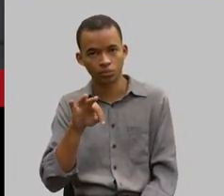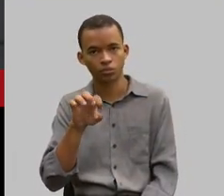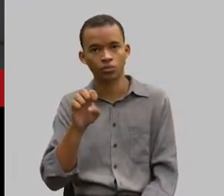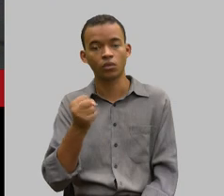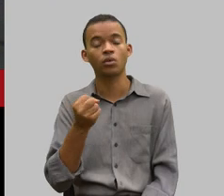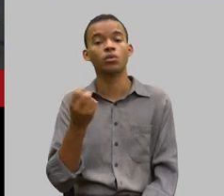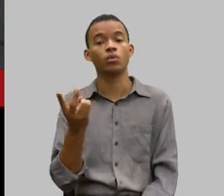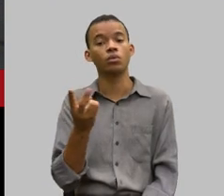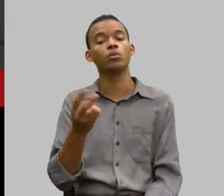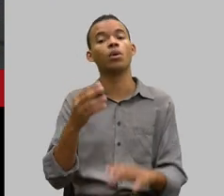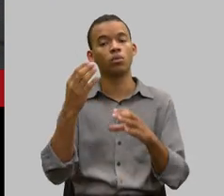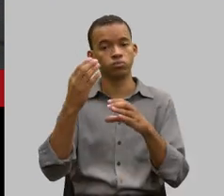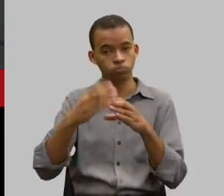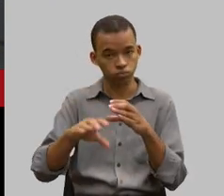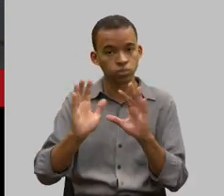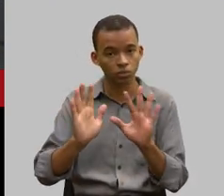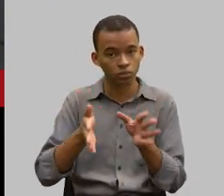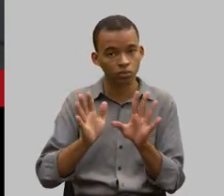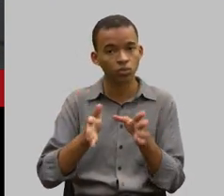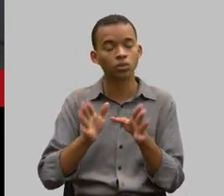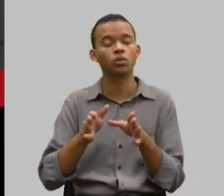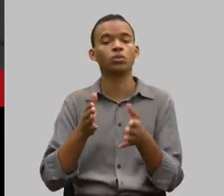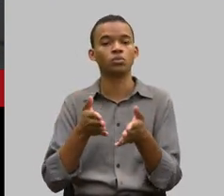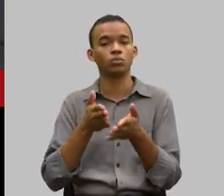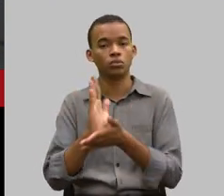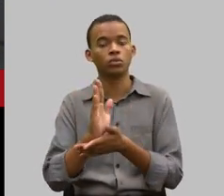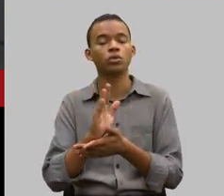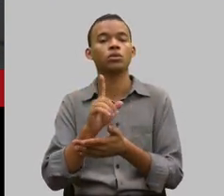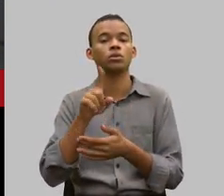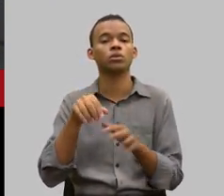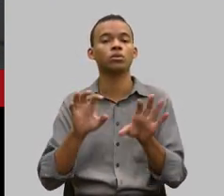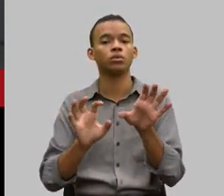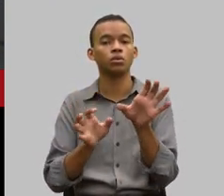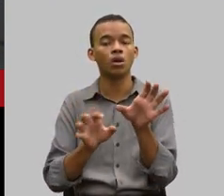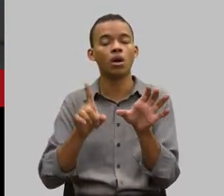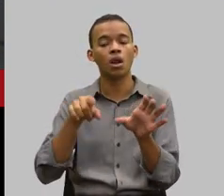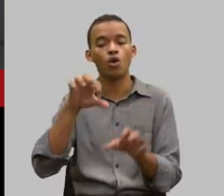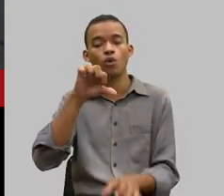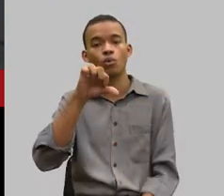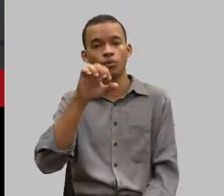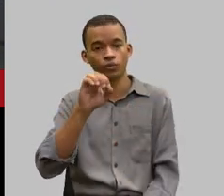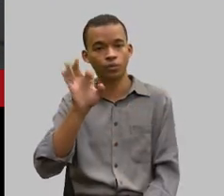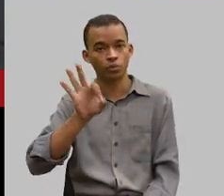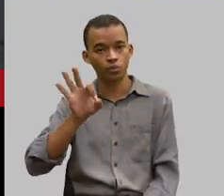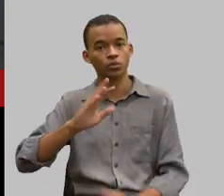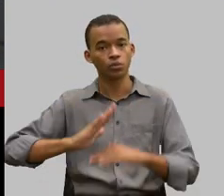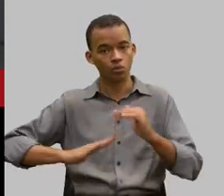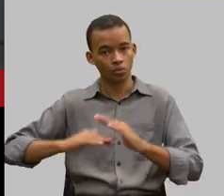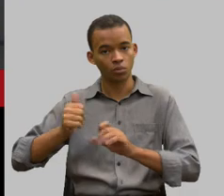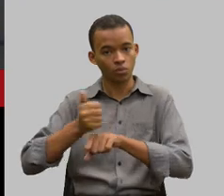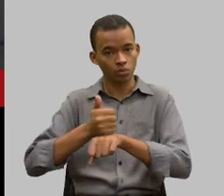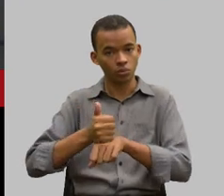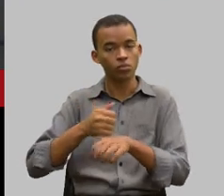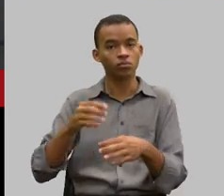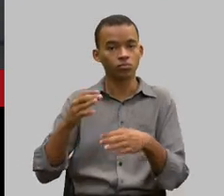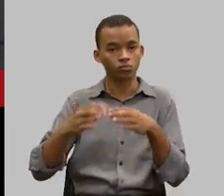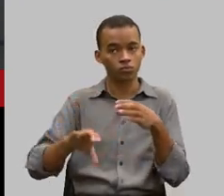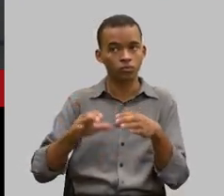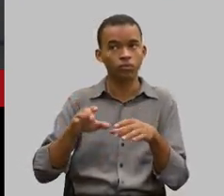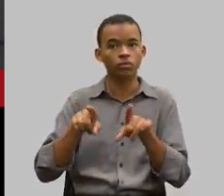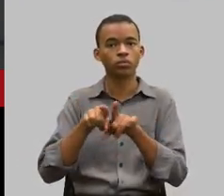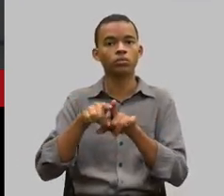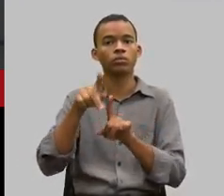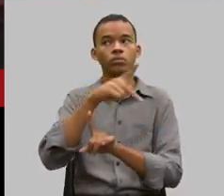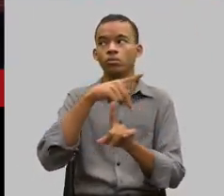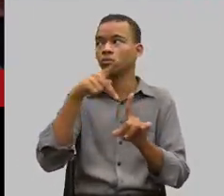jornalismo que é feito na Rádio Inconfidência também é feito por 90% de concursados e com relação ao planejamento estratégico ele foi feito em